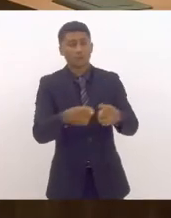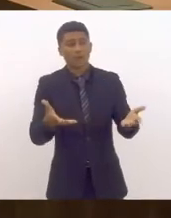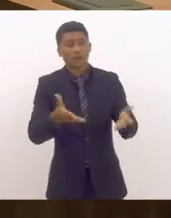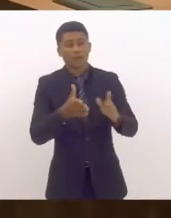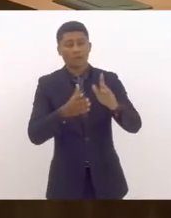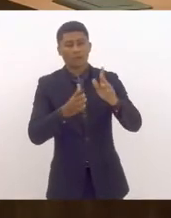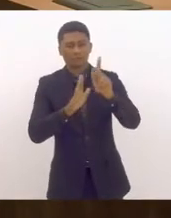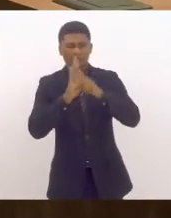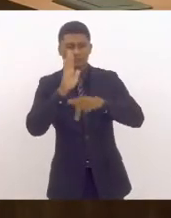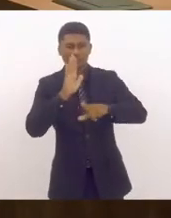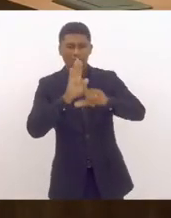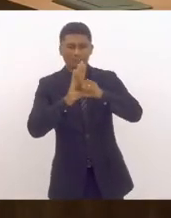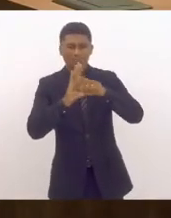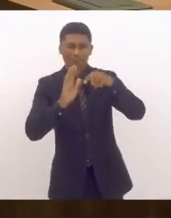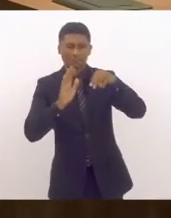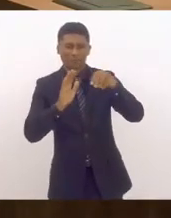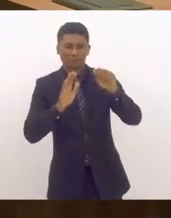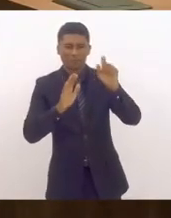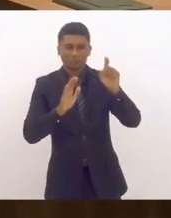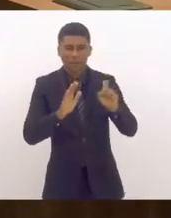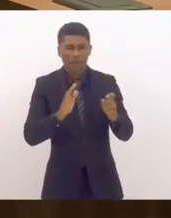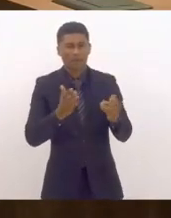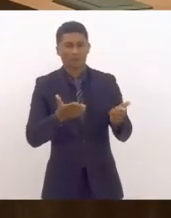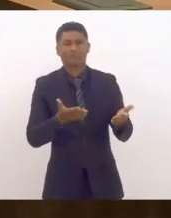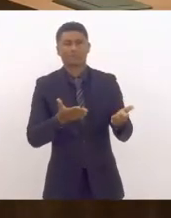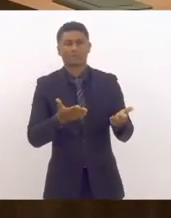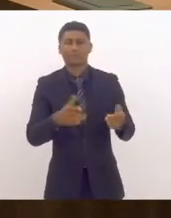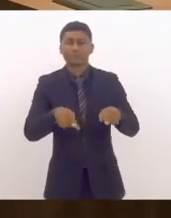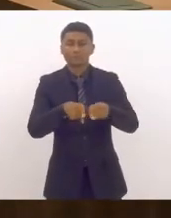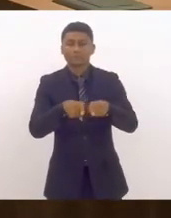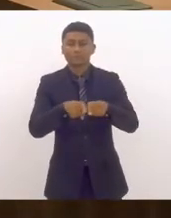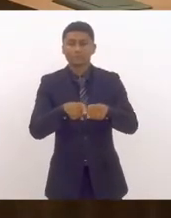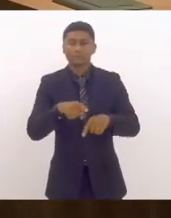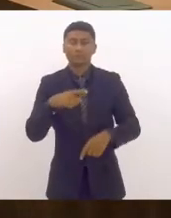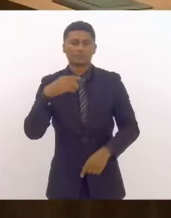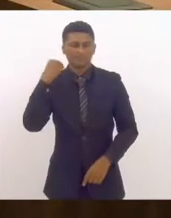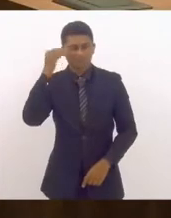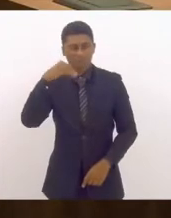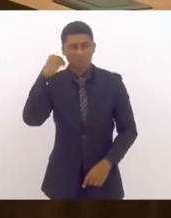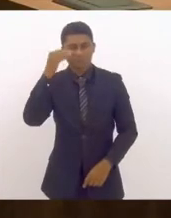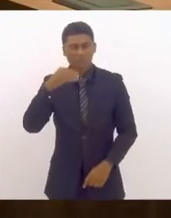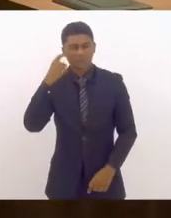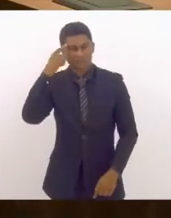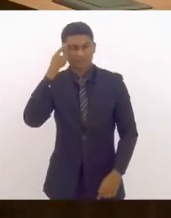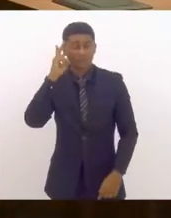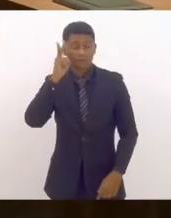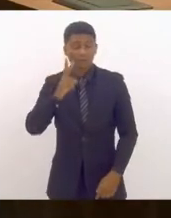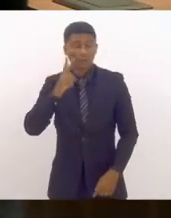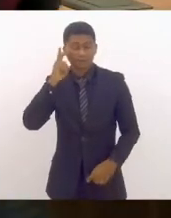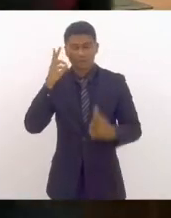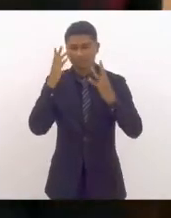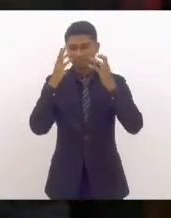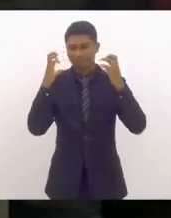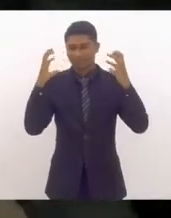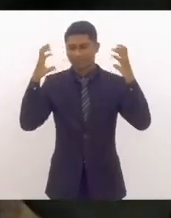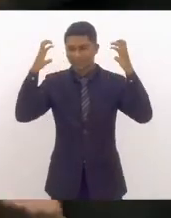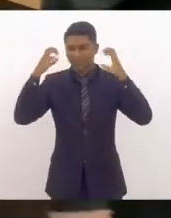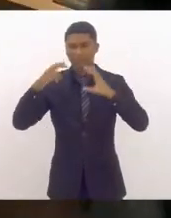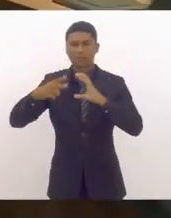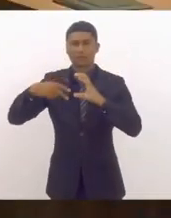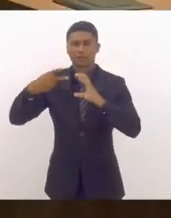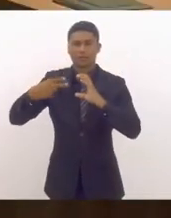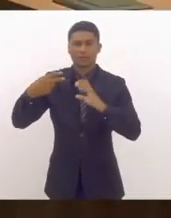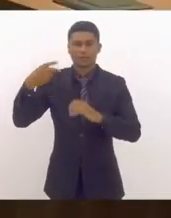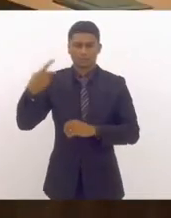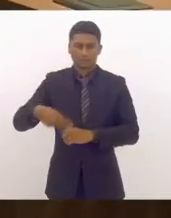ao qual nós nos associamos, além da experiência emblemática da iniciativa da vereadora Marielle Franco na Câmara Municipal da cidade